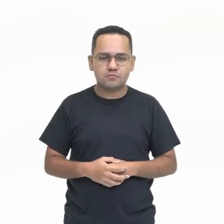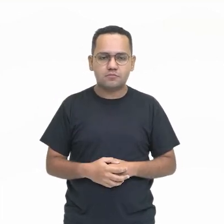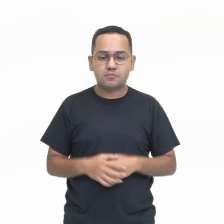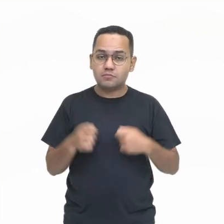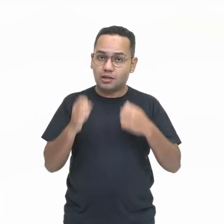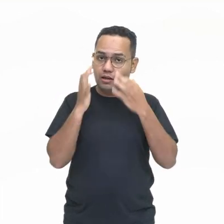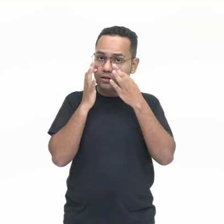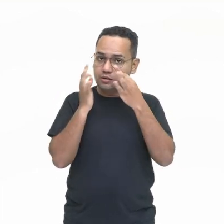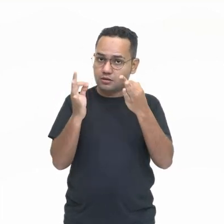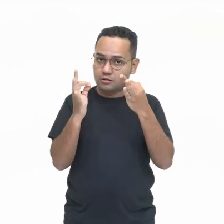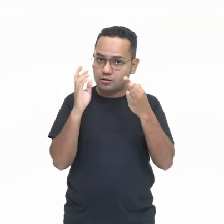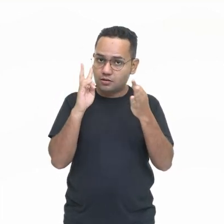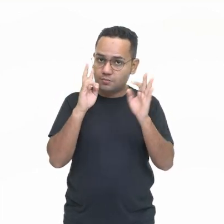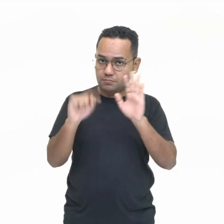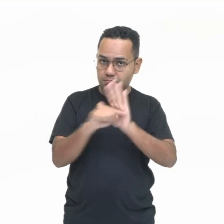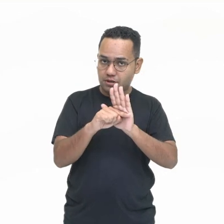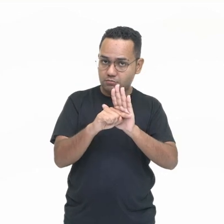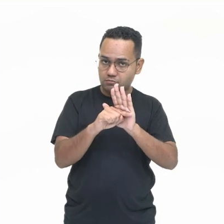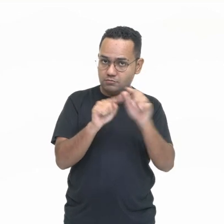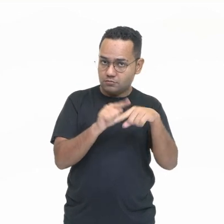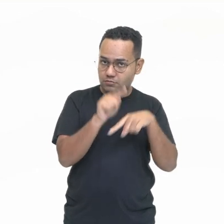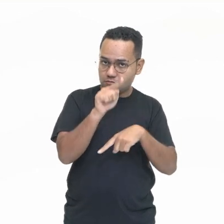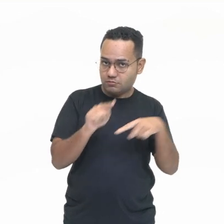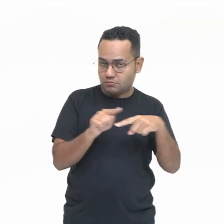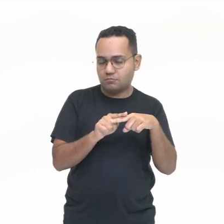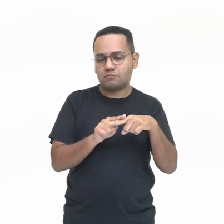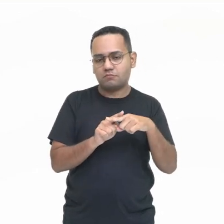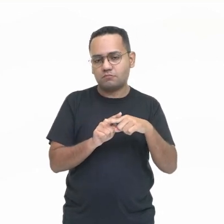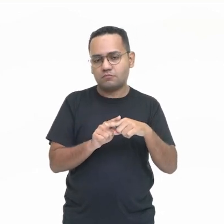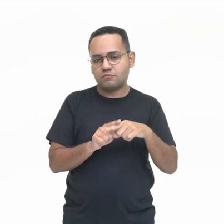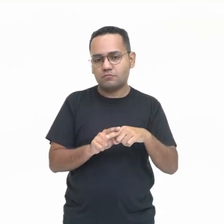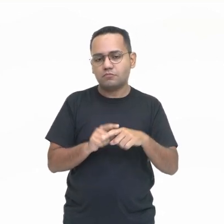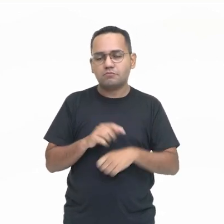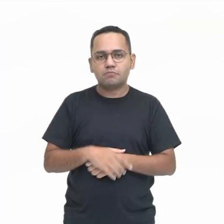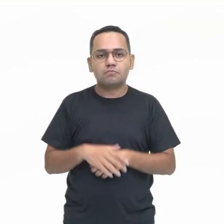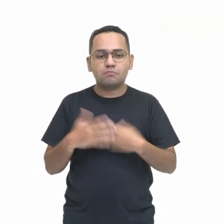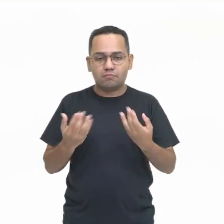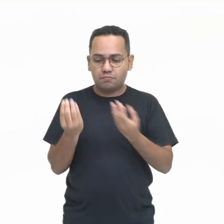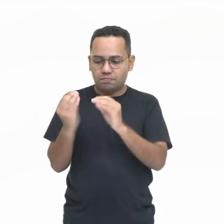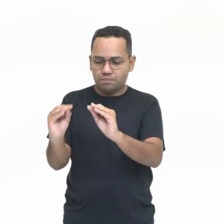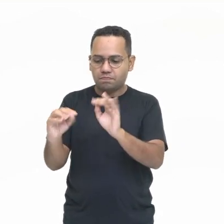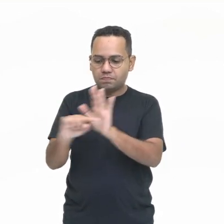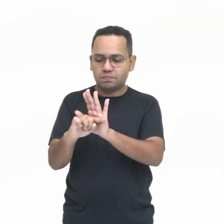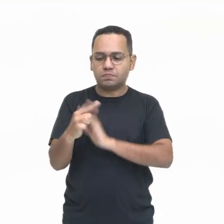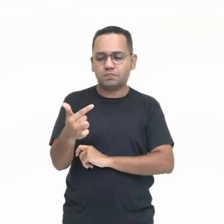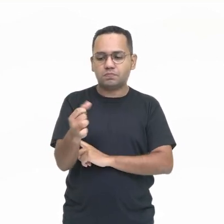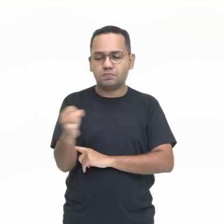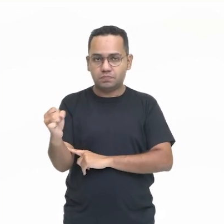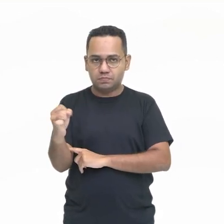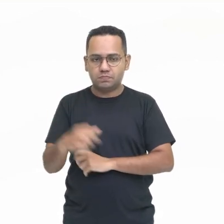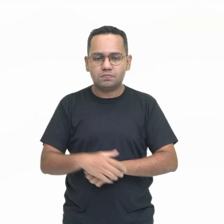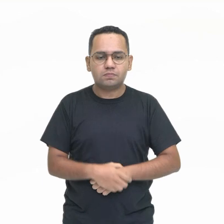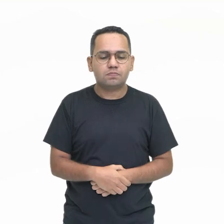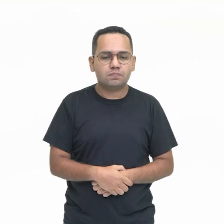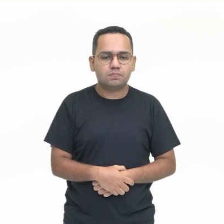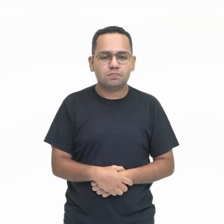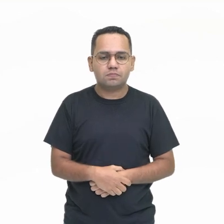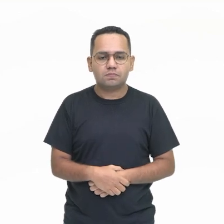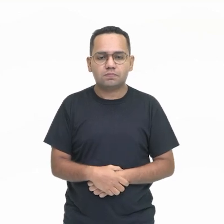ó, atenção aqui, porque temos aqui ó, menos delta, certo? Menos delta. Então, fica menos o valor do delta, que no